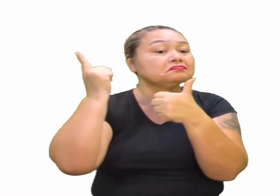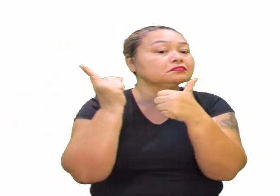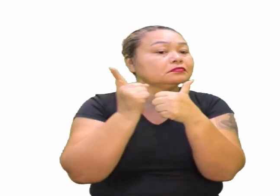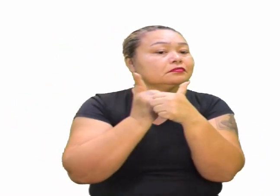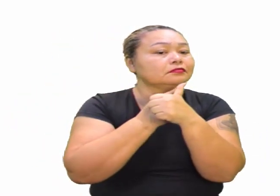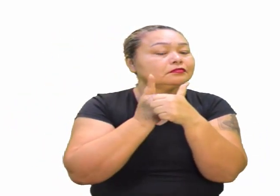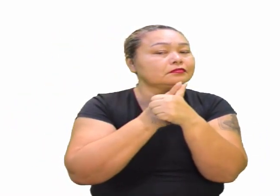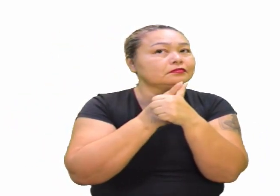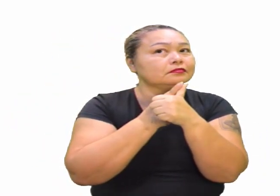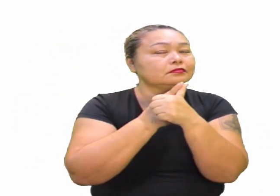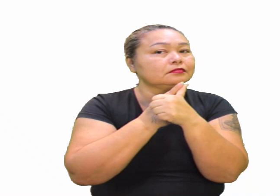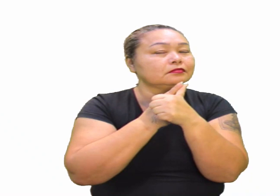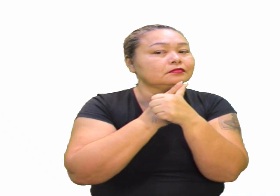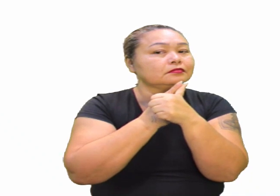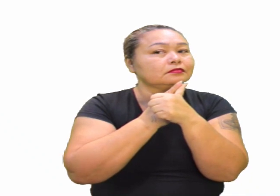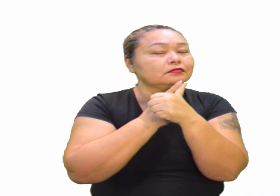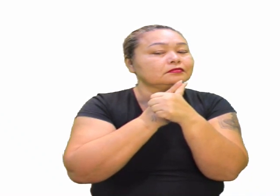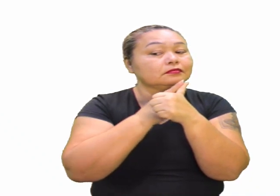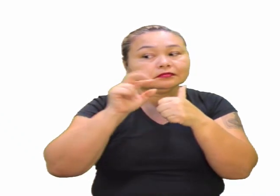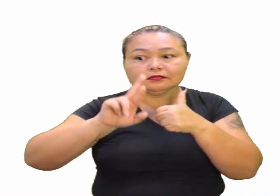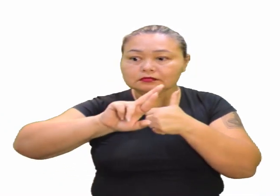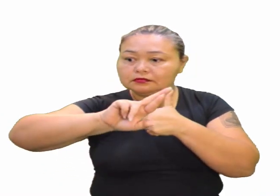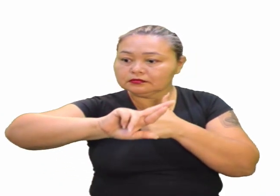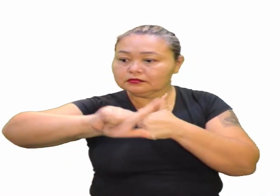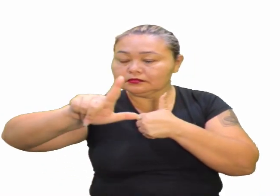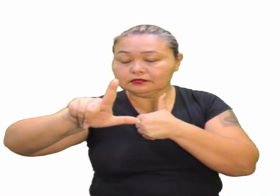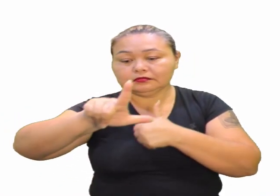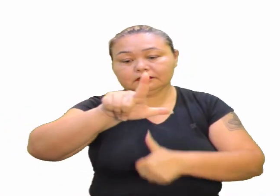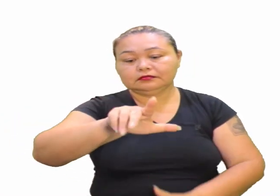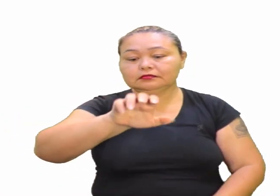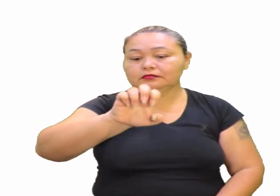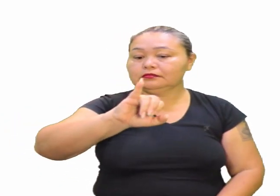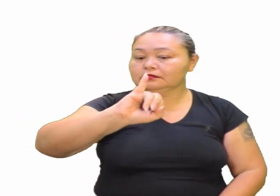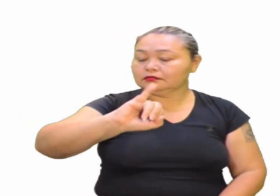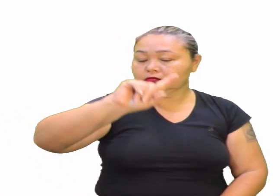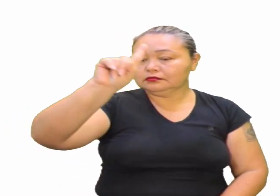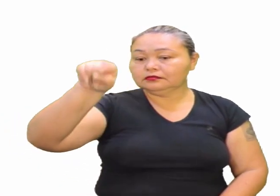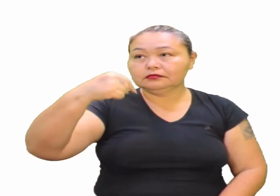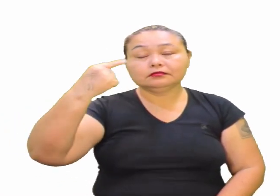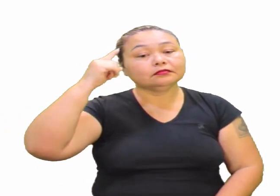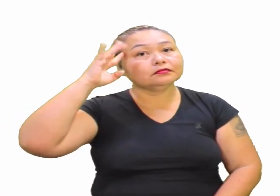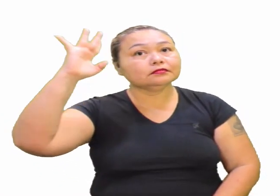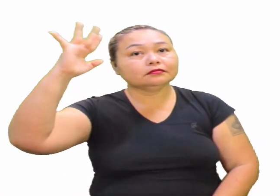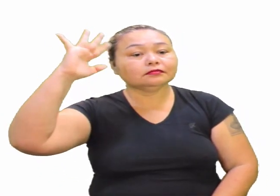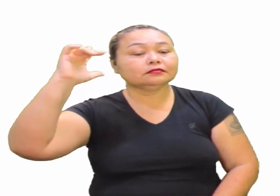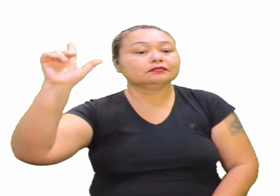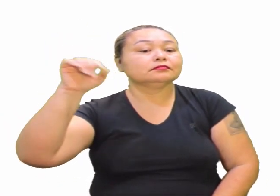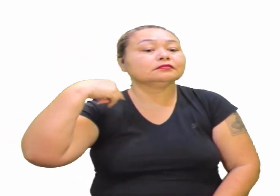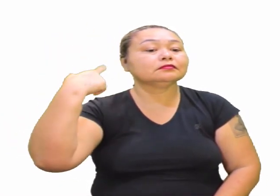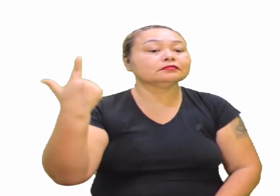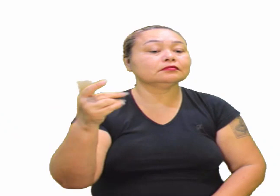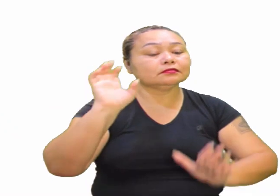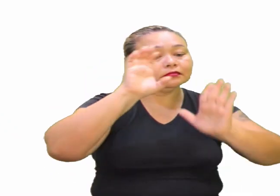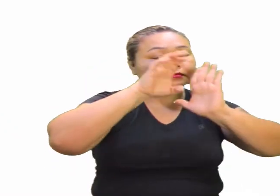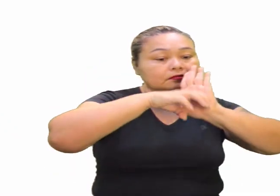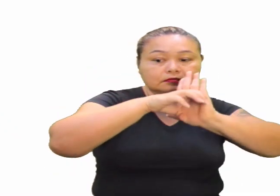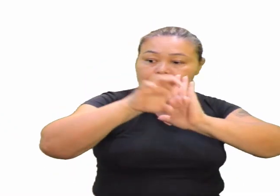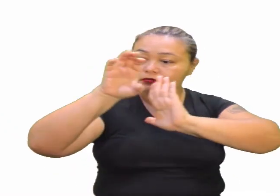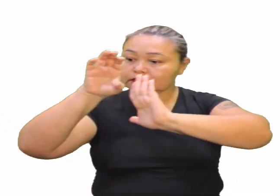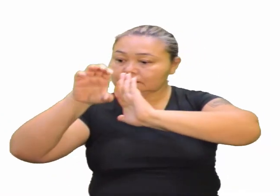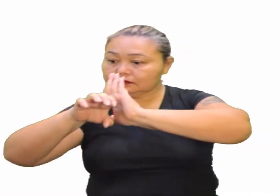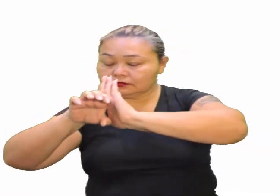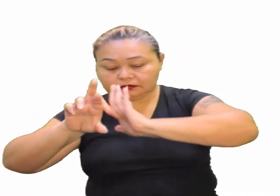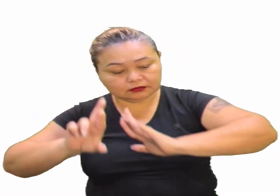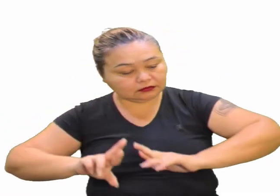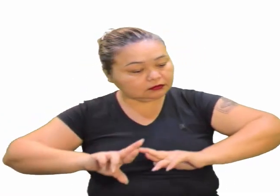primeiro, vamos ver a diferença de lei e teoria. São conceitos